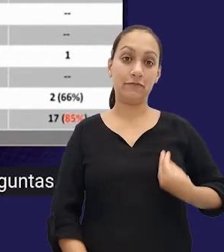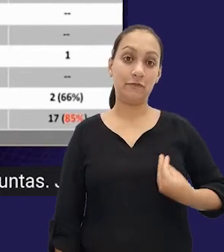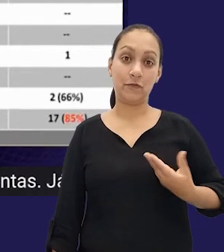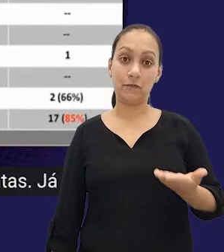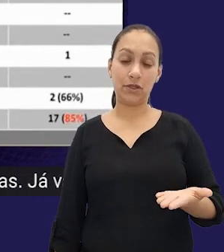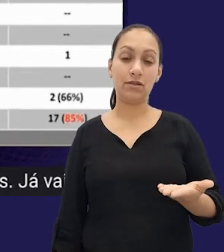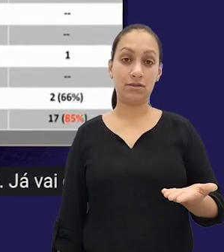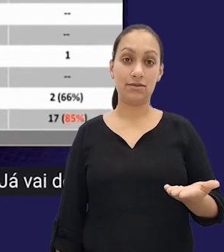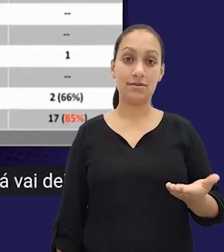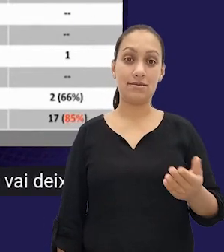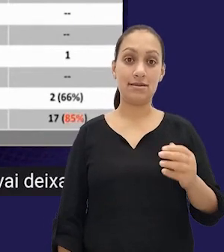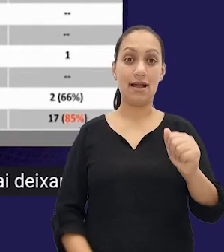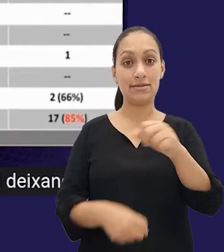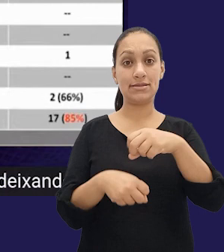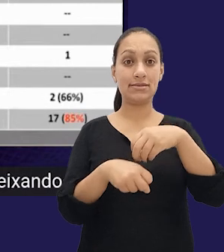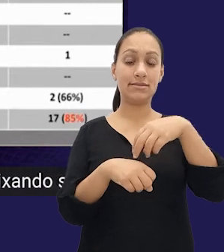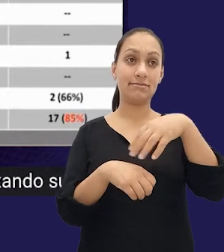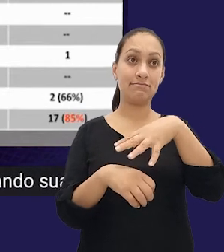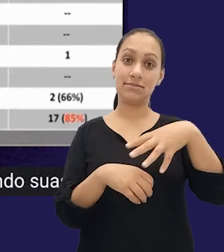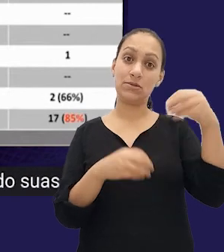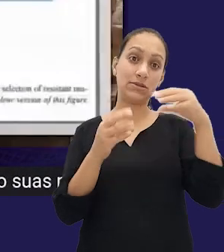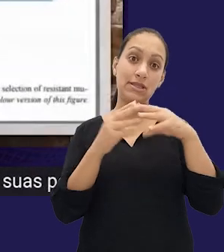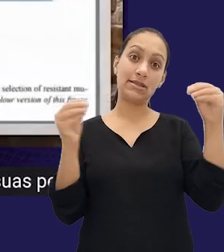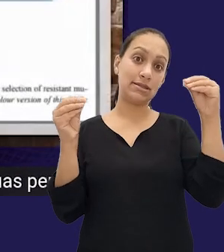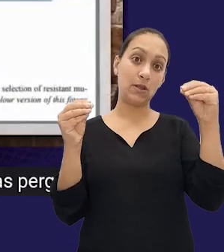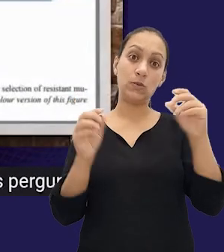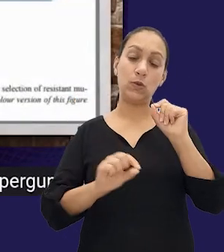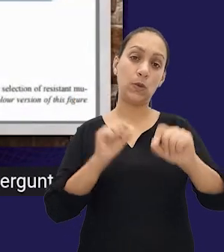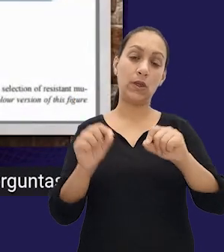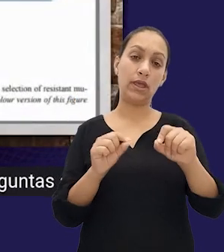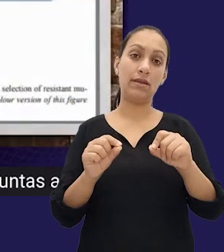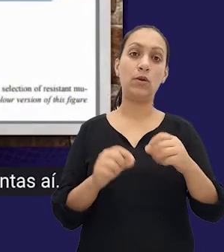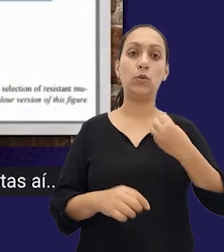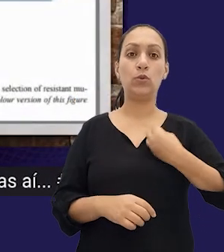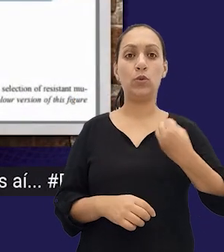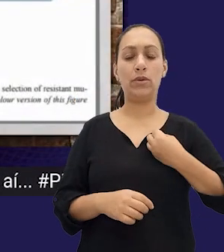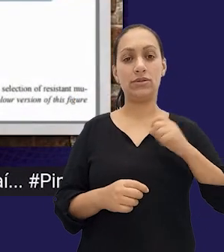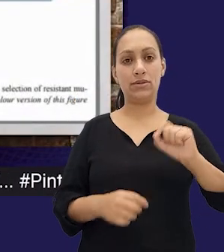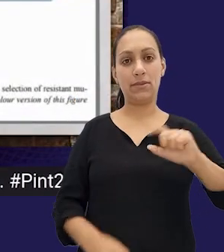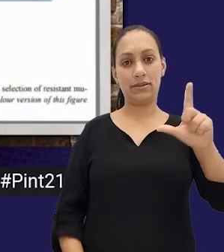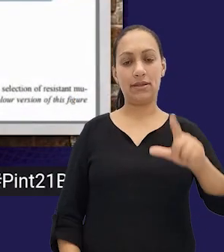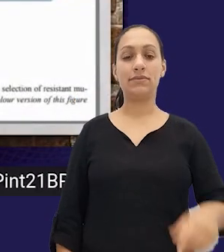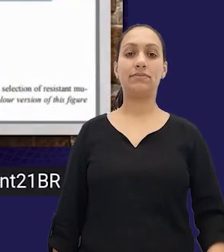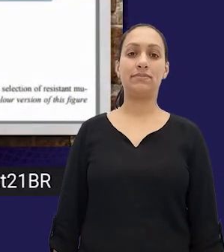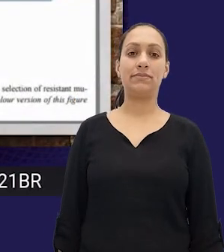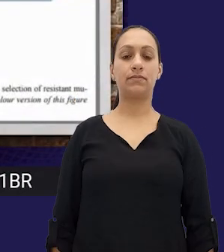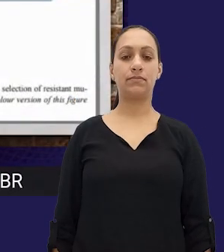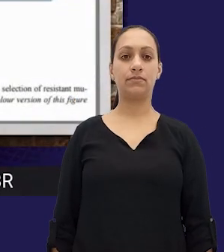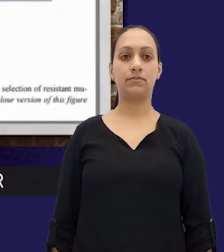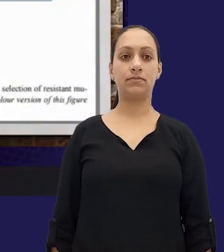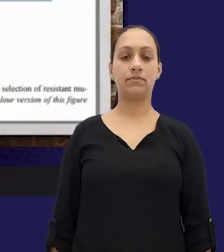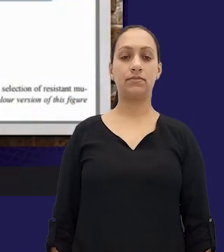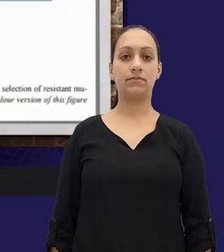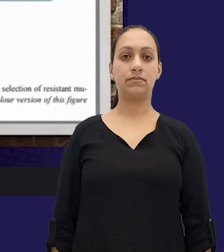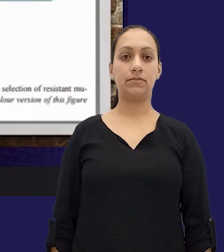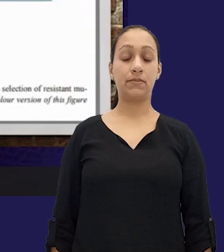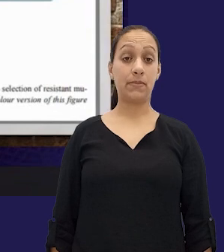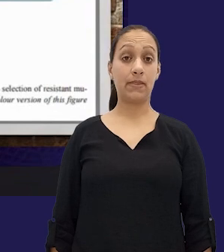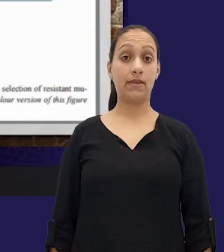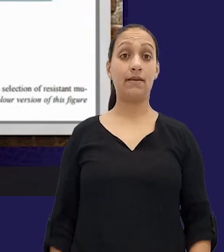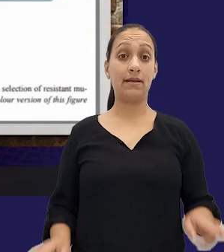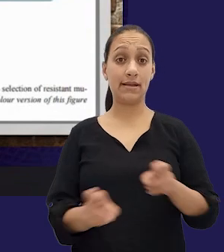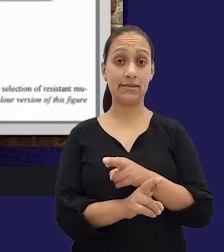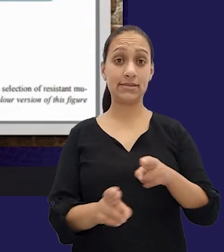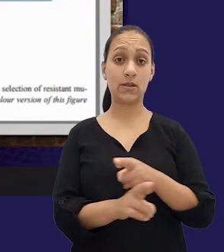em ascensão porque ela está numa tendência realmente de ter os seus números aumentados. Gente, em relação